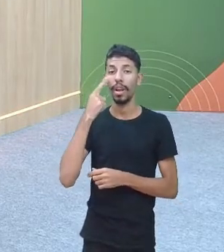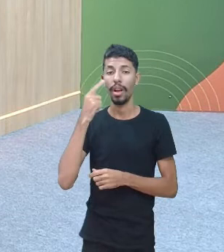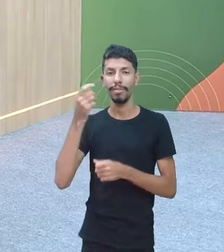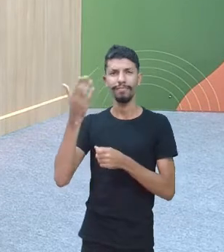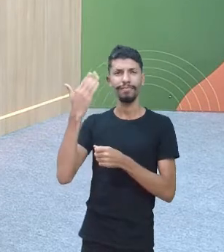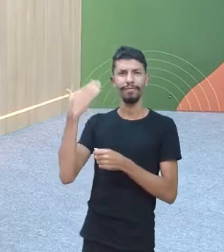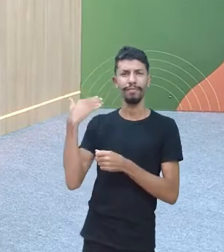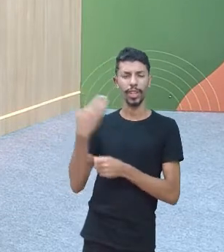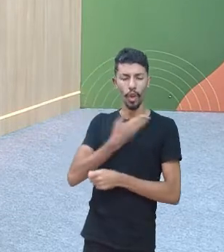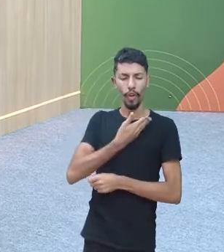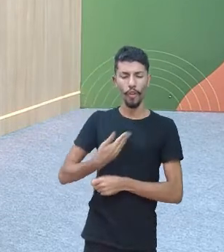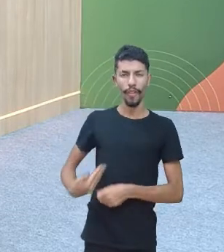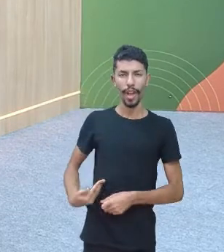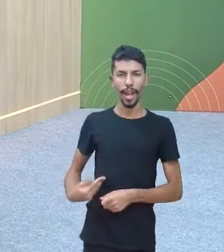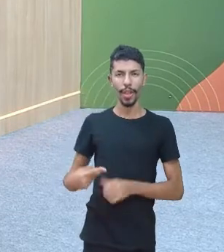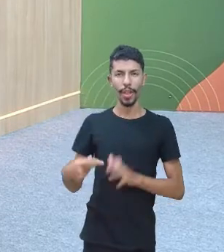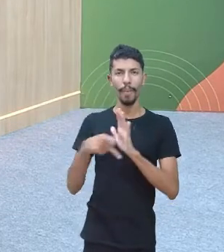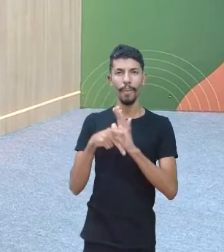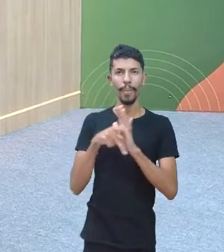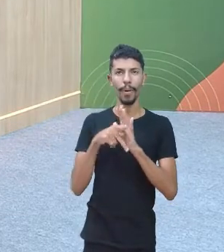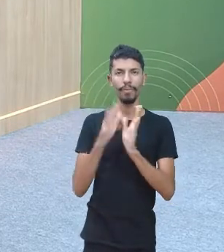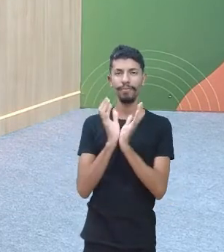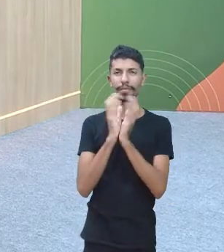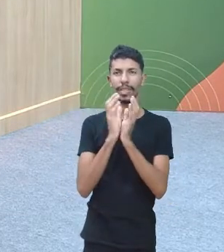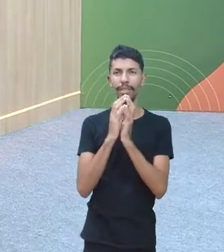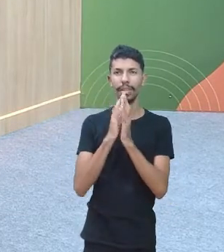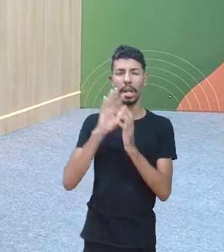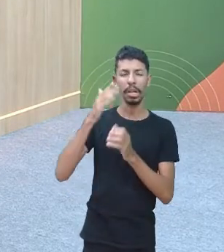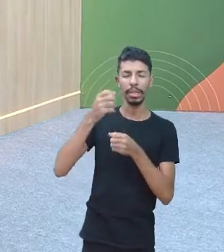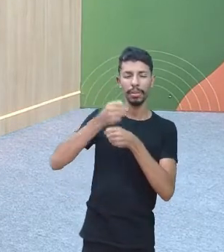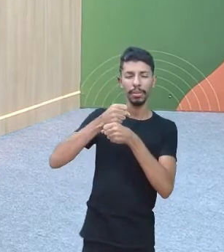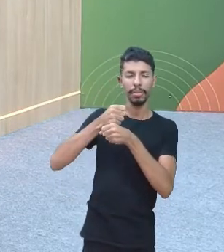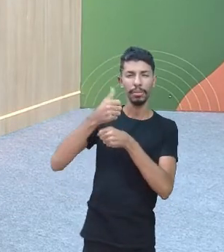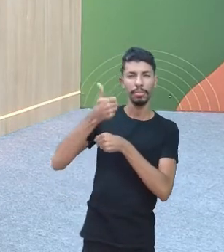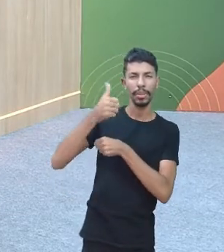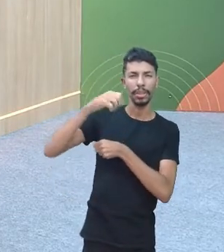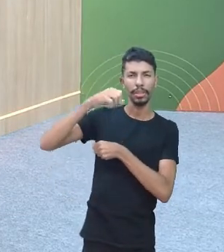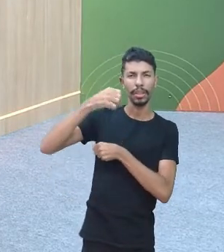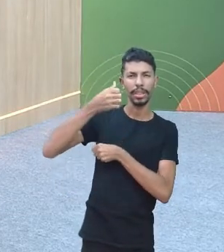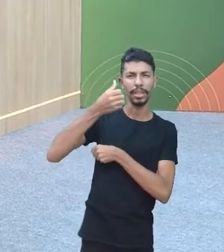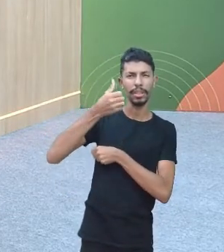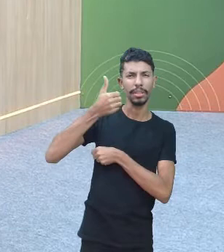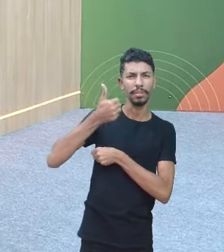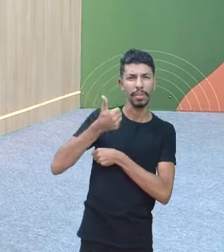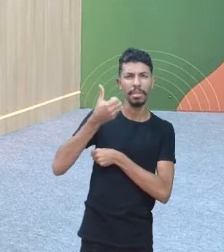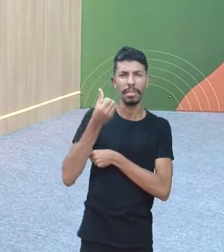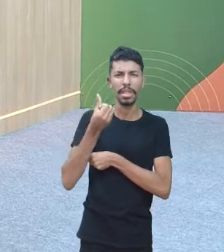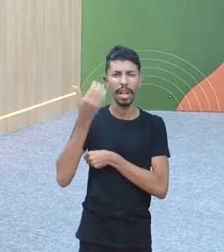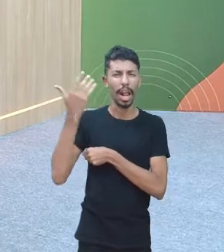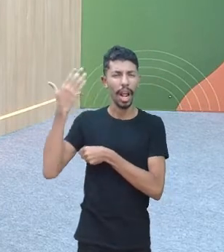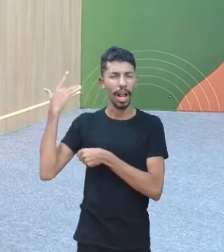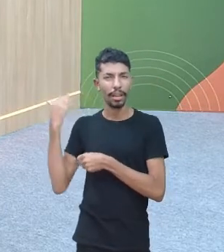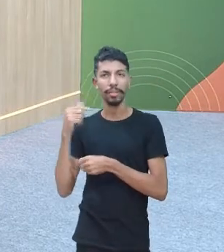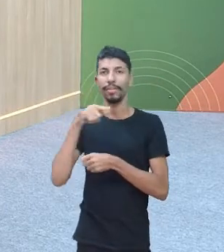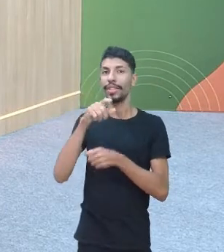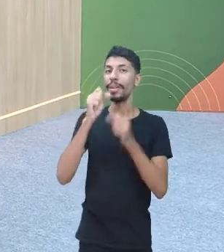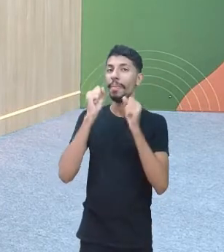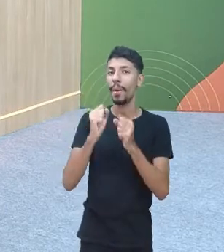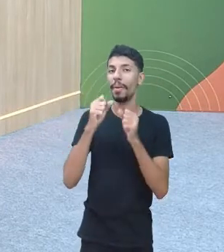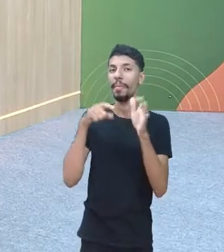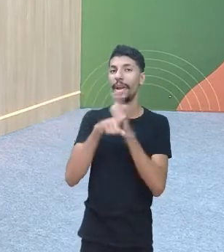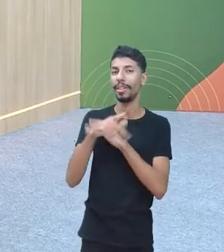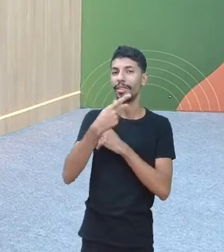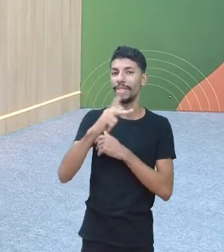né? Lá de 1600 e um quebrado. Isso aí, a data exata você vê com o professor